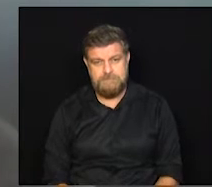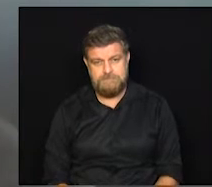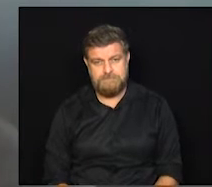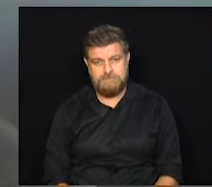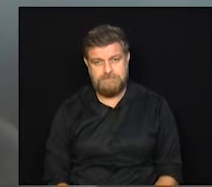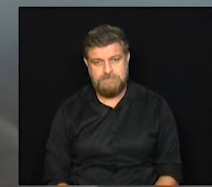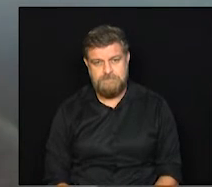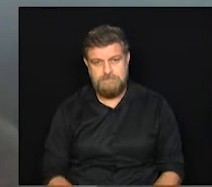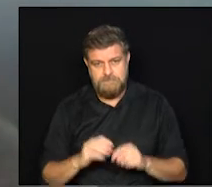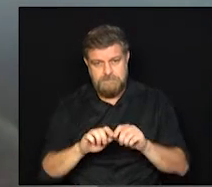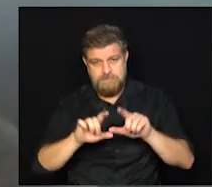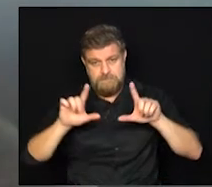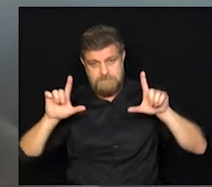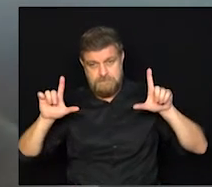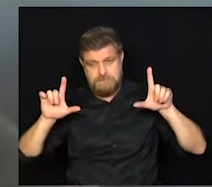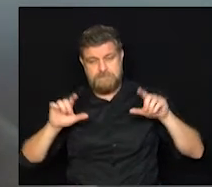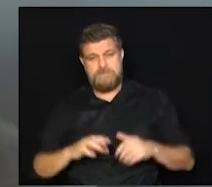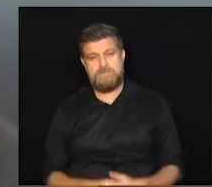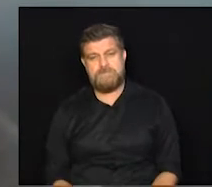Abriu aí, Jair, tudo bem?